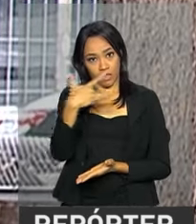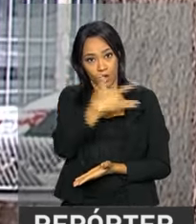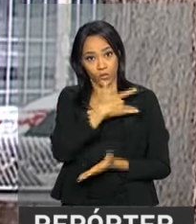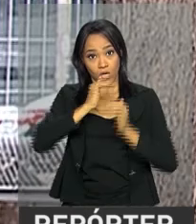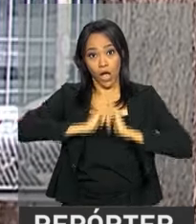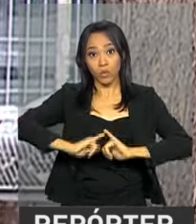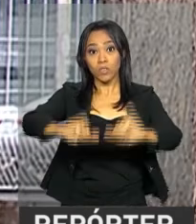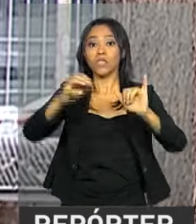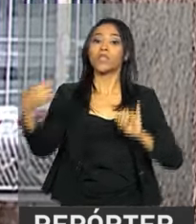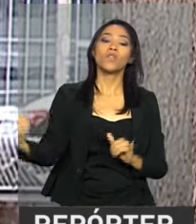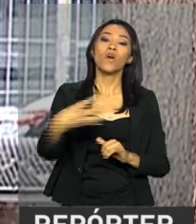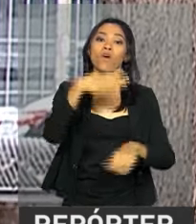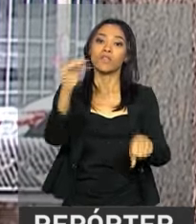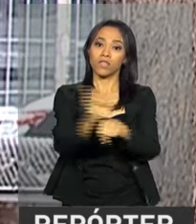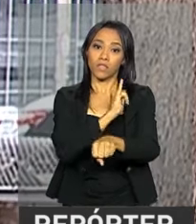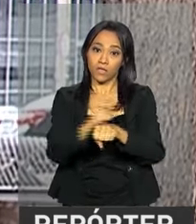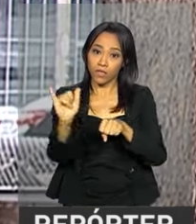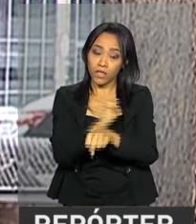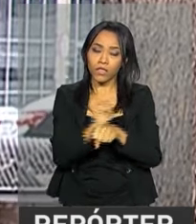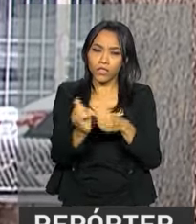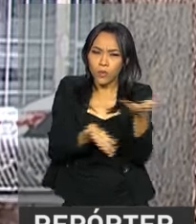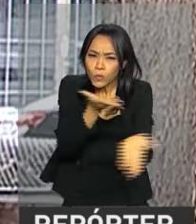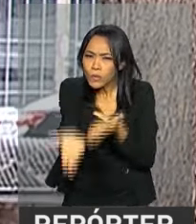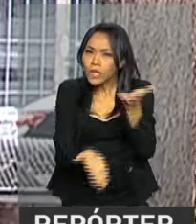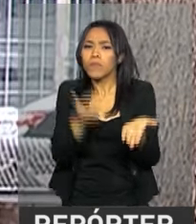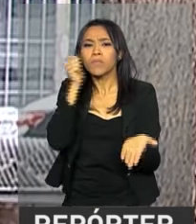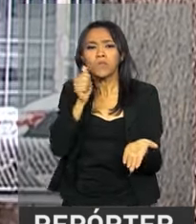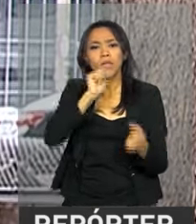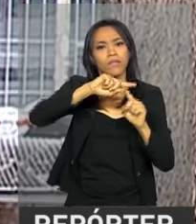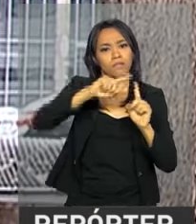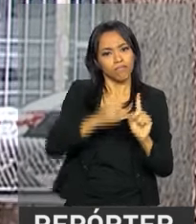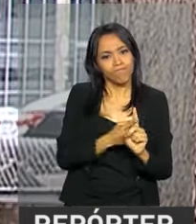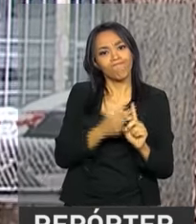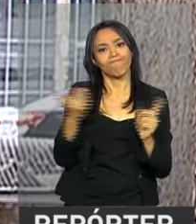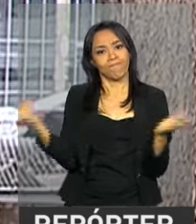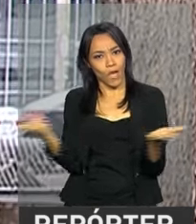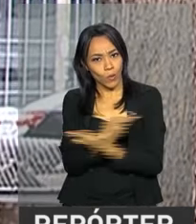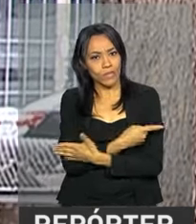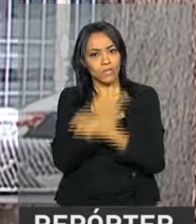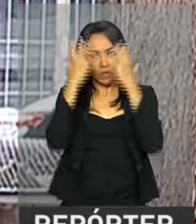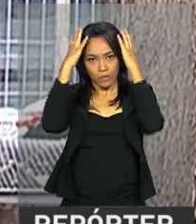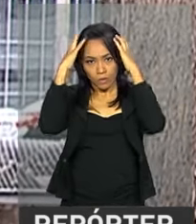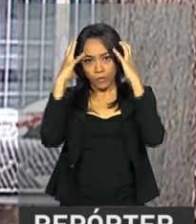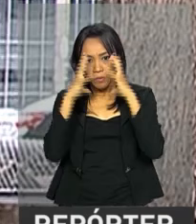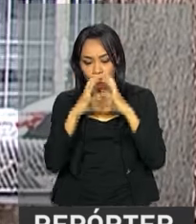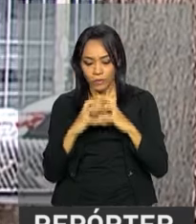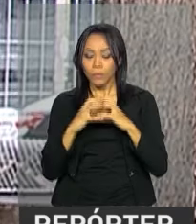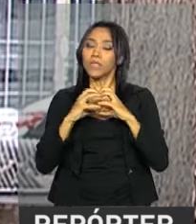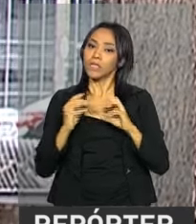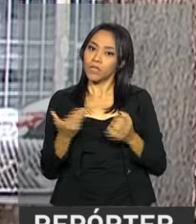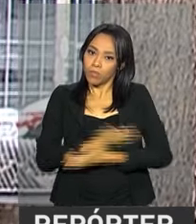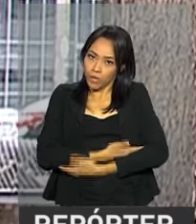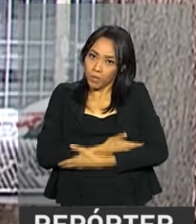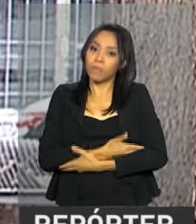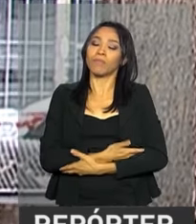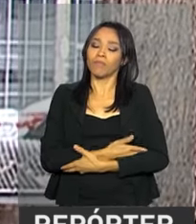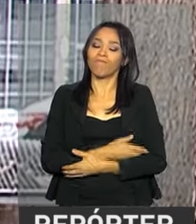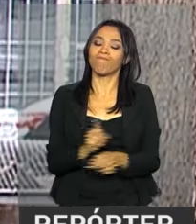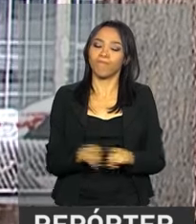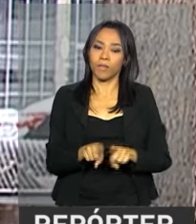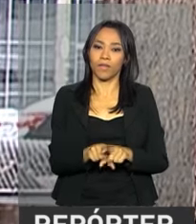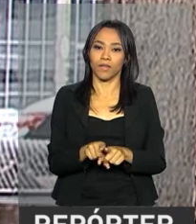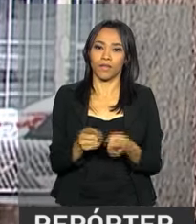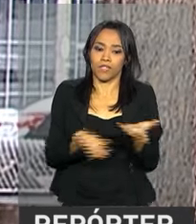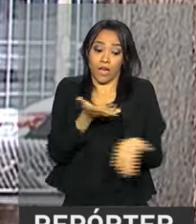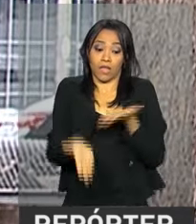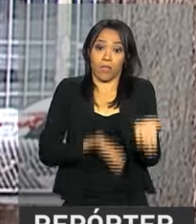anuncia novas ações de cuidados para gestantes famílias e bebês afetados pelo vírus e pela microcefalia E